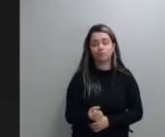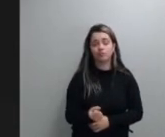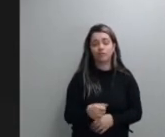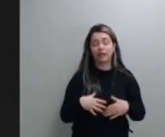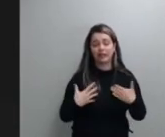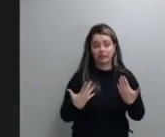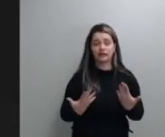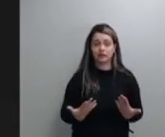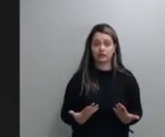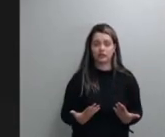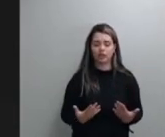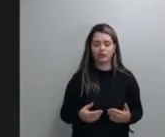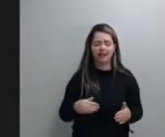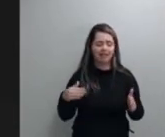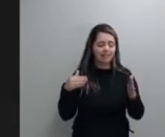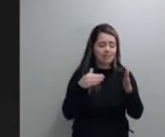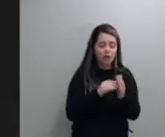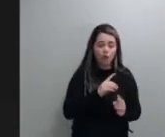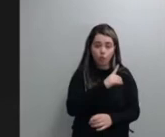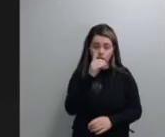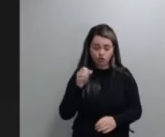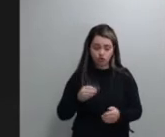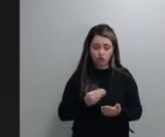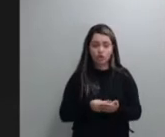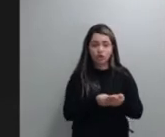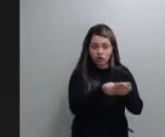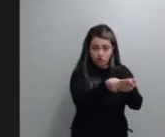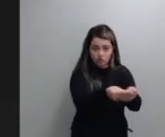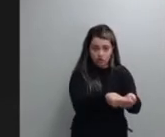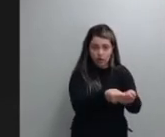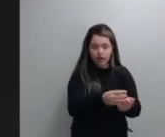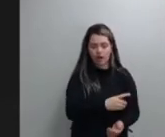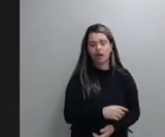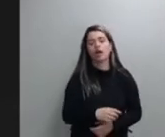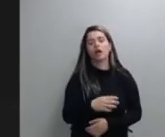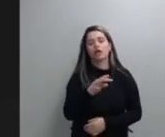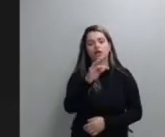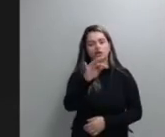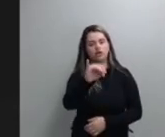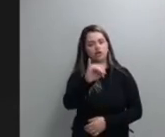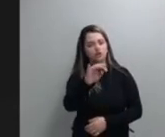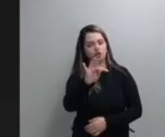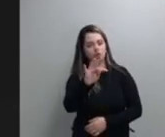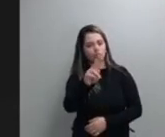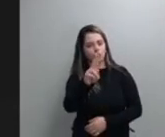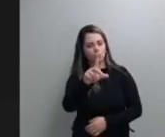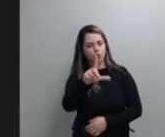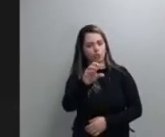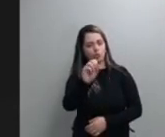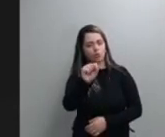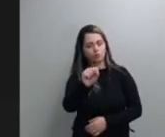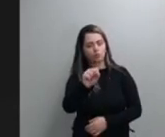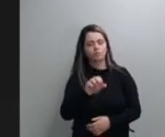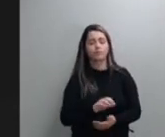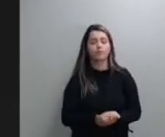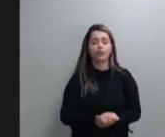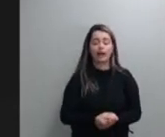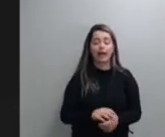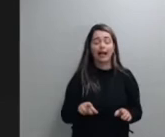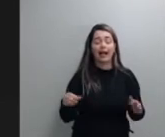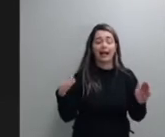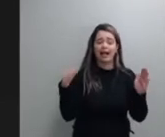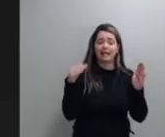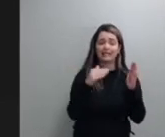sua entrega, mas seriam computados os títulos obtidos até a publicação do edital inaugural, ou seja, até